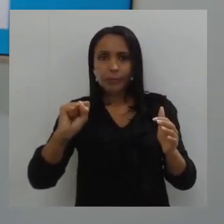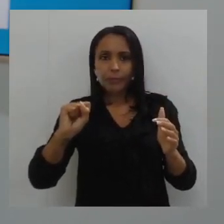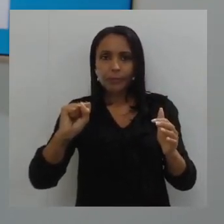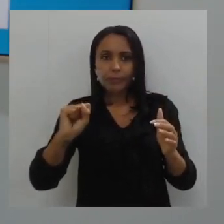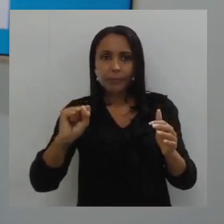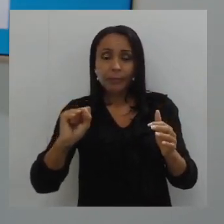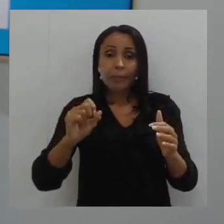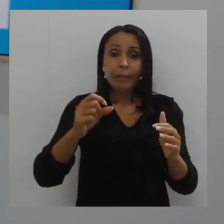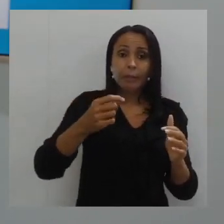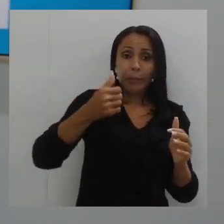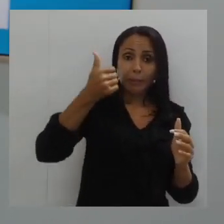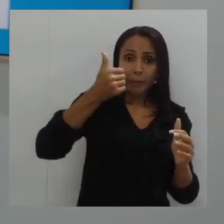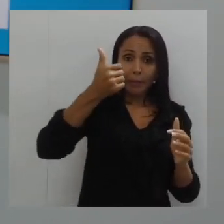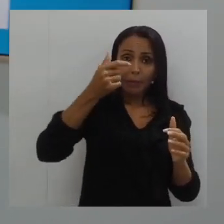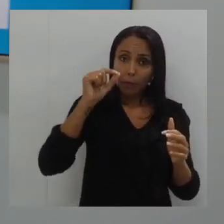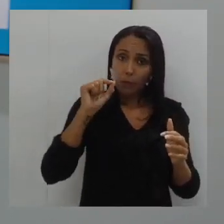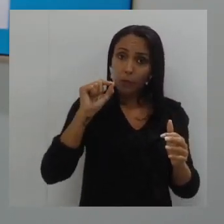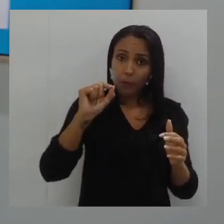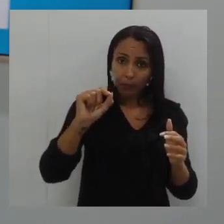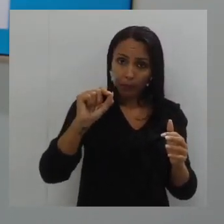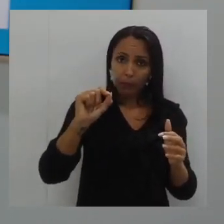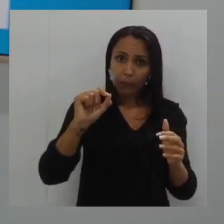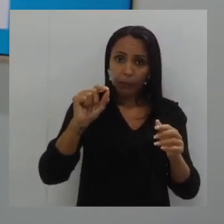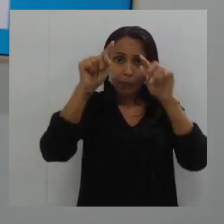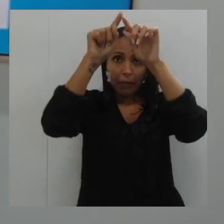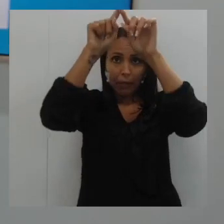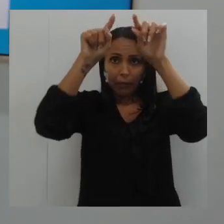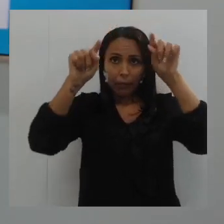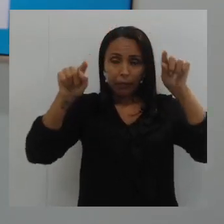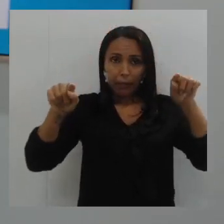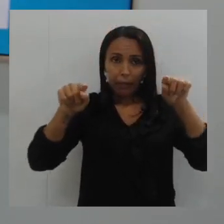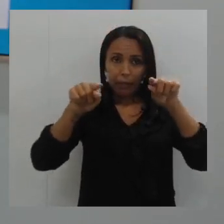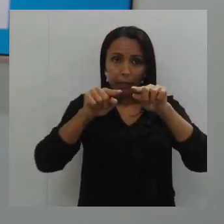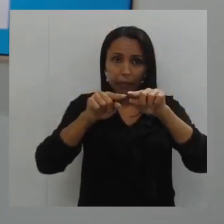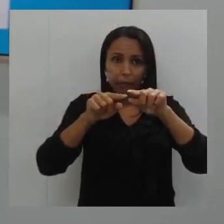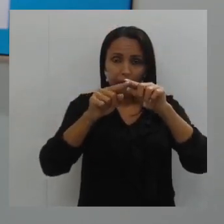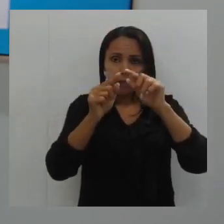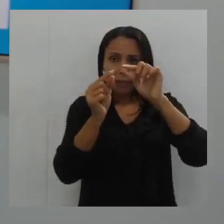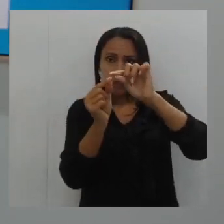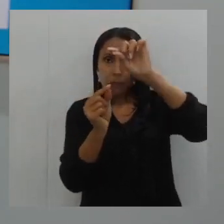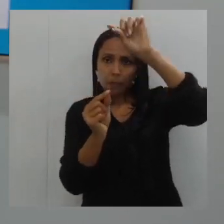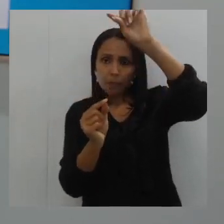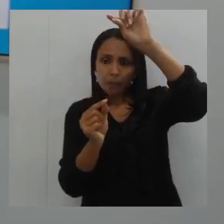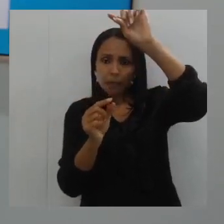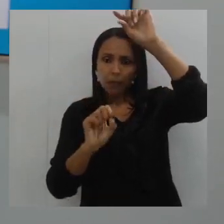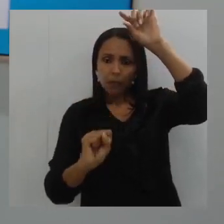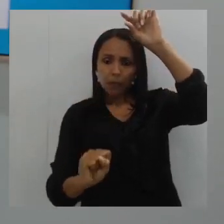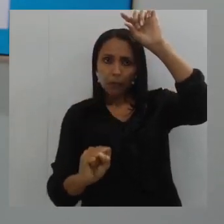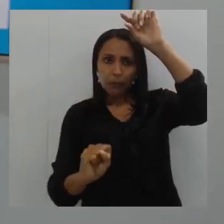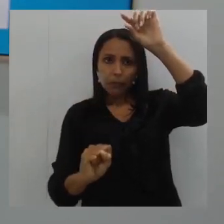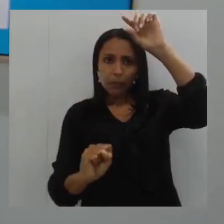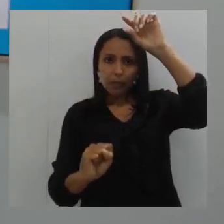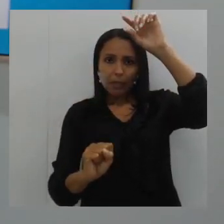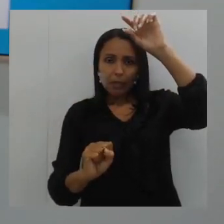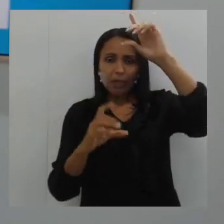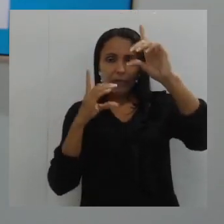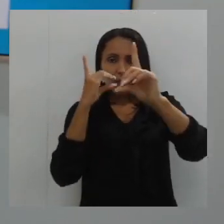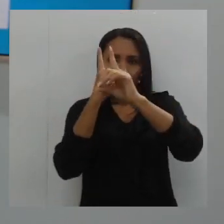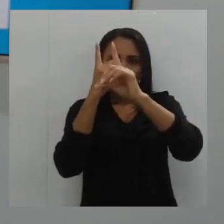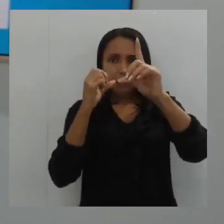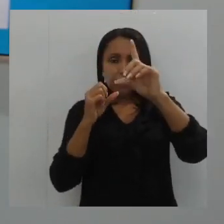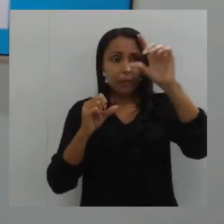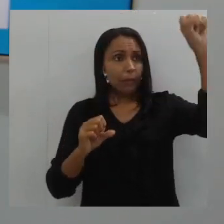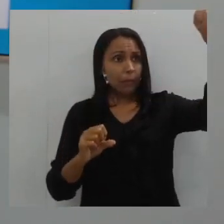meu primeiro ponto que eu tenho aqui para o triângulo vai ser um 8 e vai encontrar com o outro 8. Então, ó,